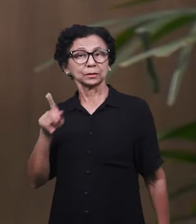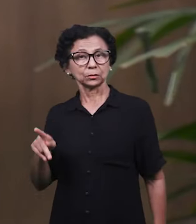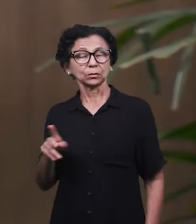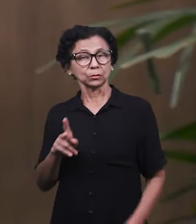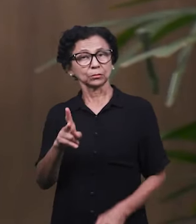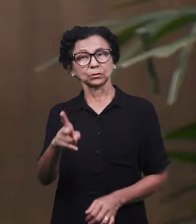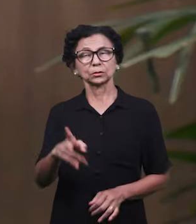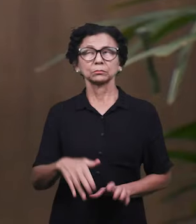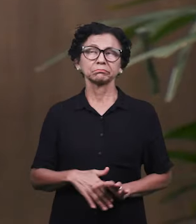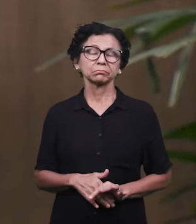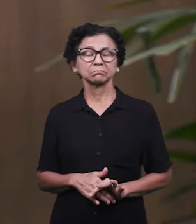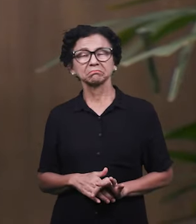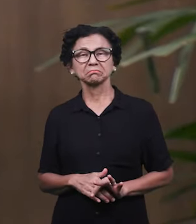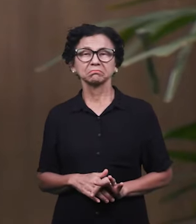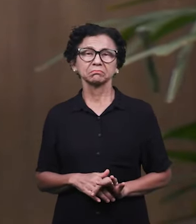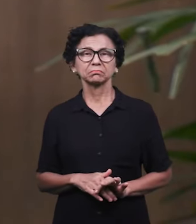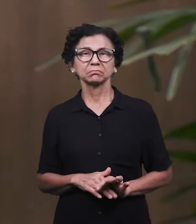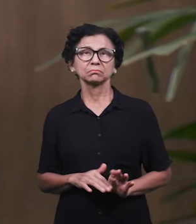já aproximadamente